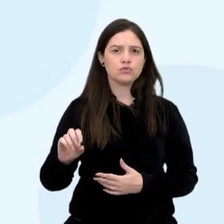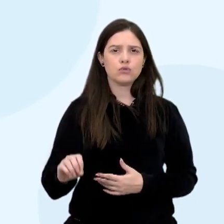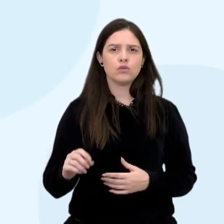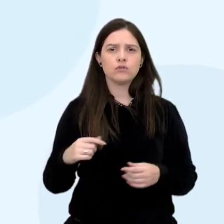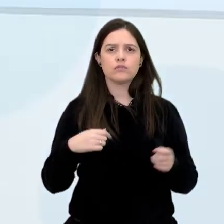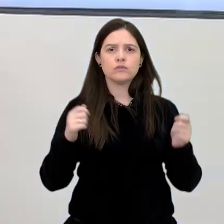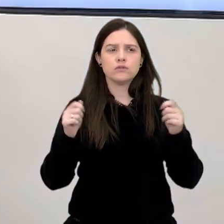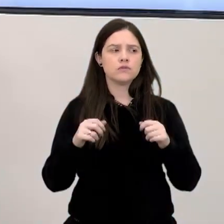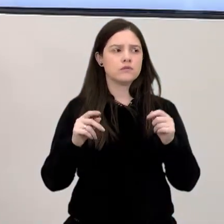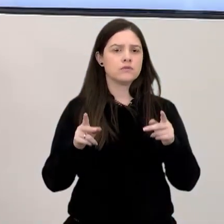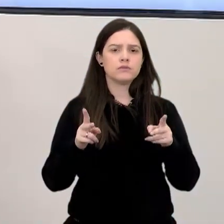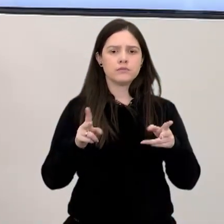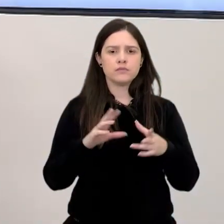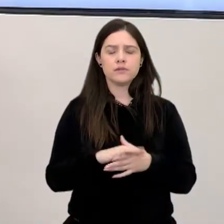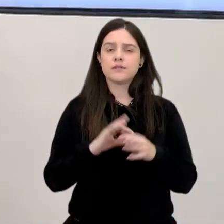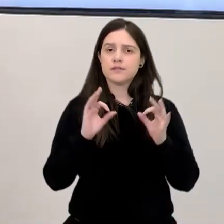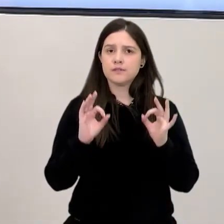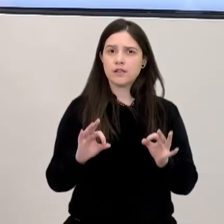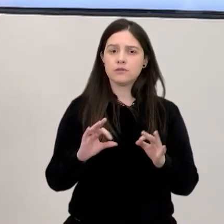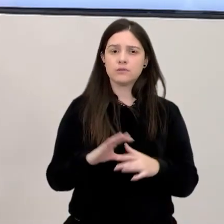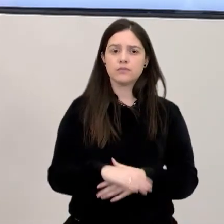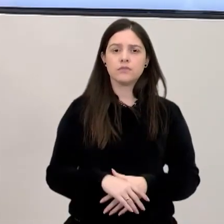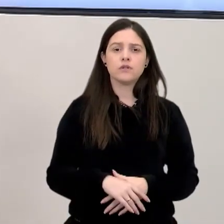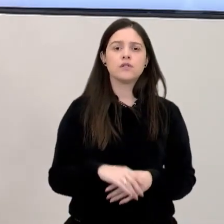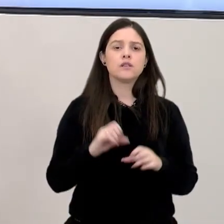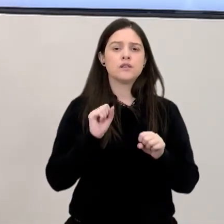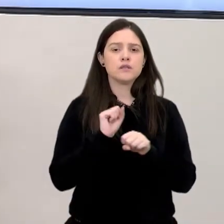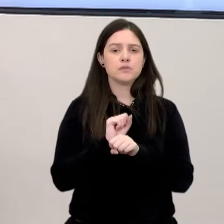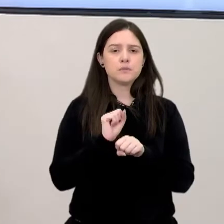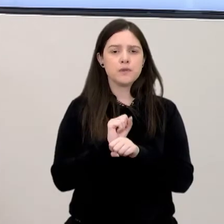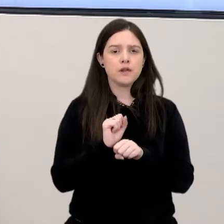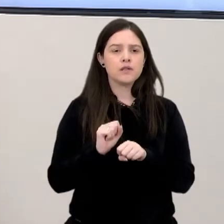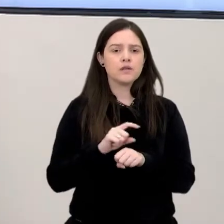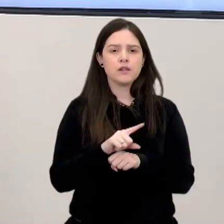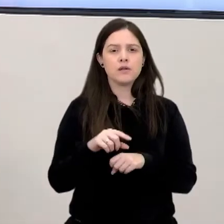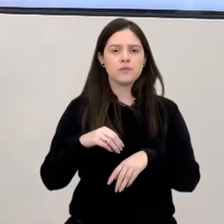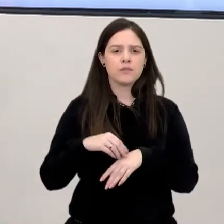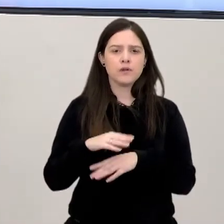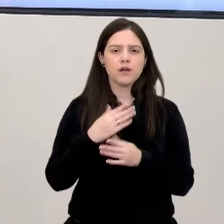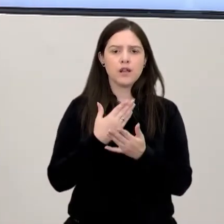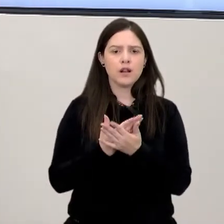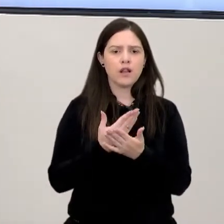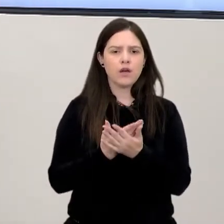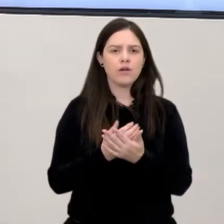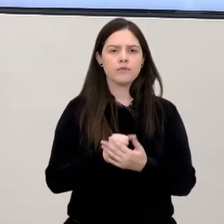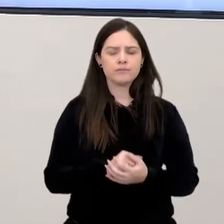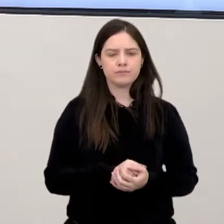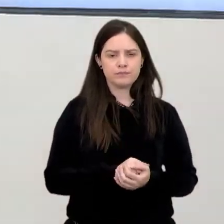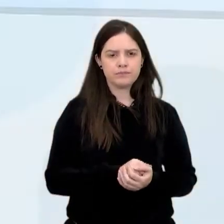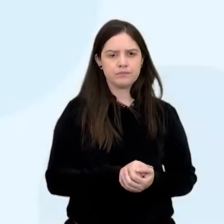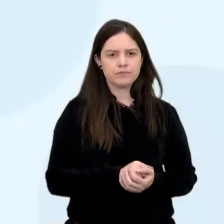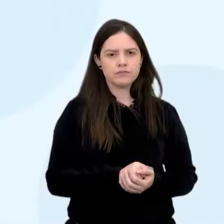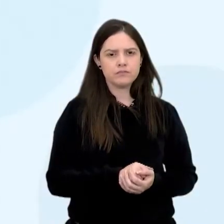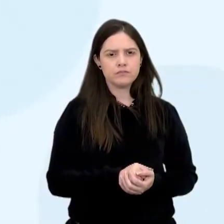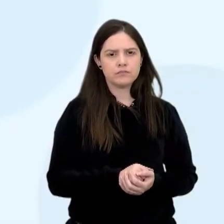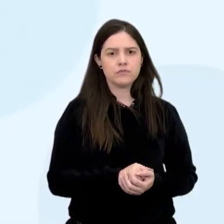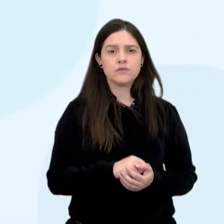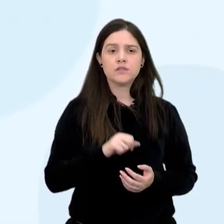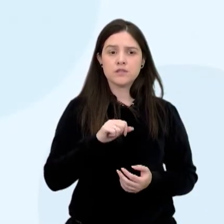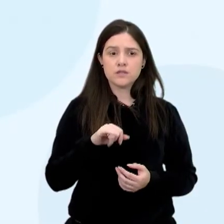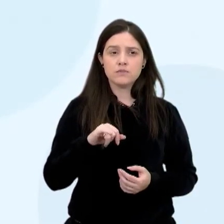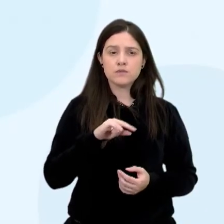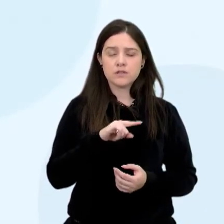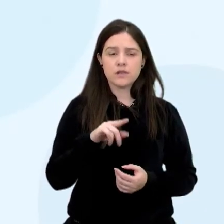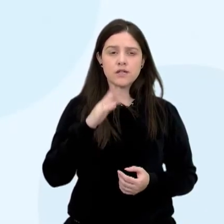transferido para dentro da caixa, tá certo? Então, eu espero que dê certo isso para vocês, como deu para eles. Se vocês quiserem